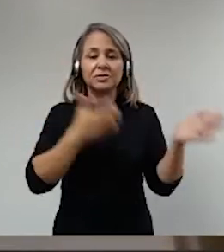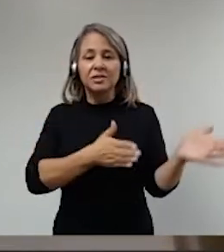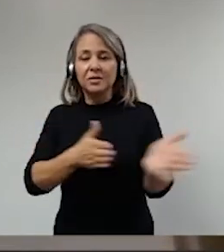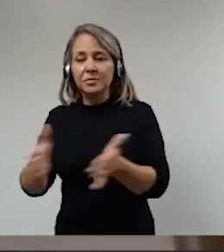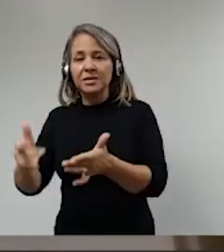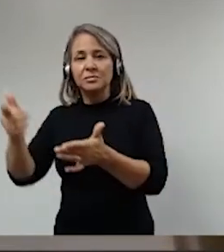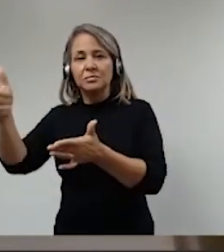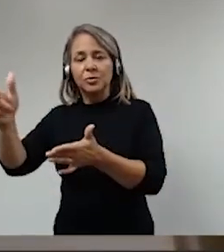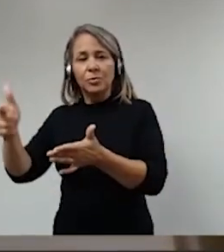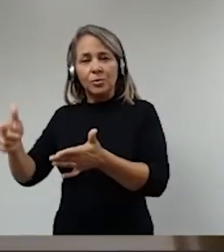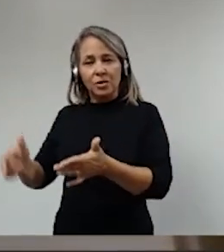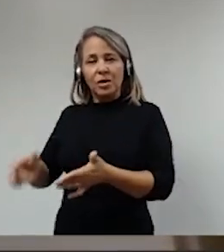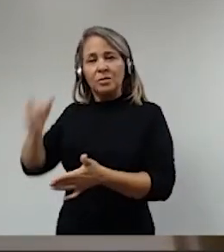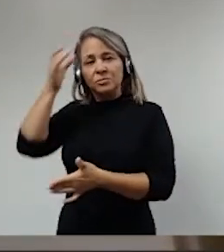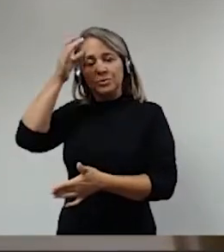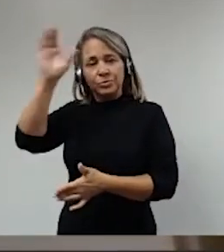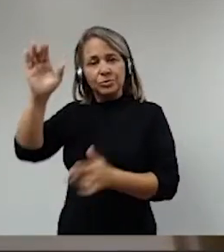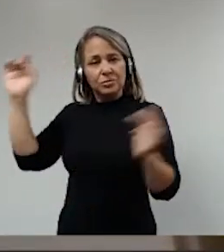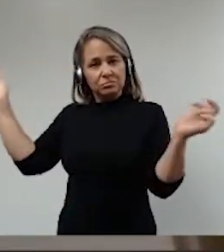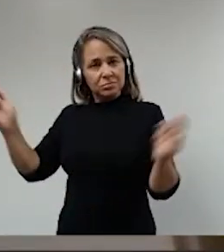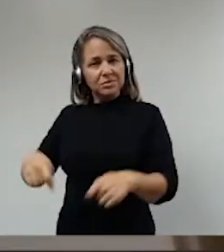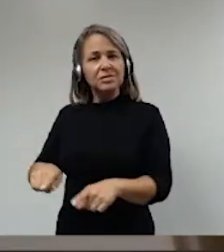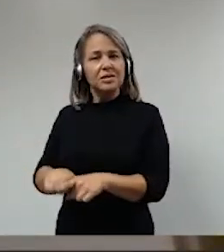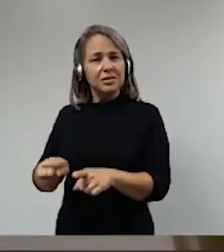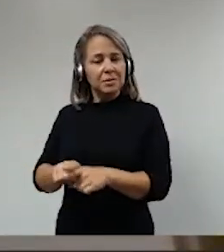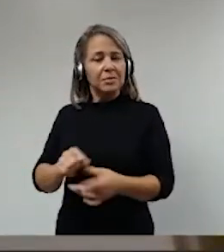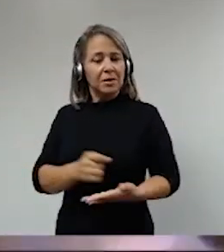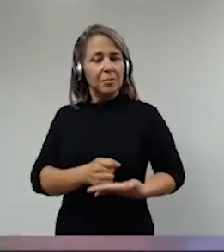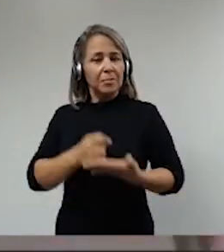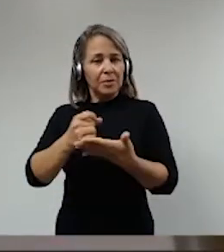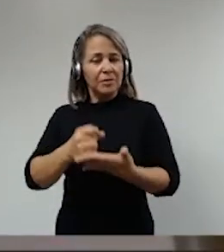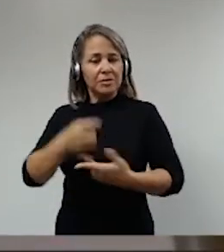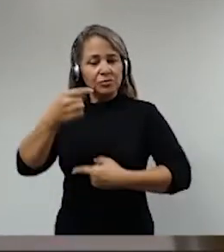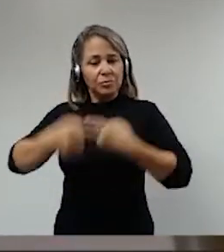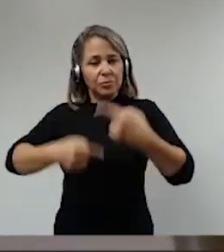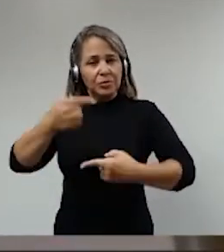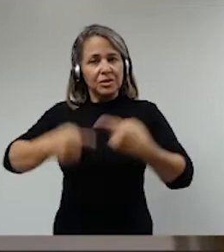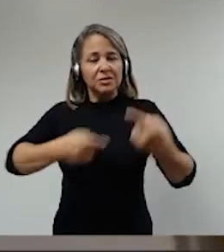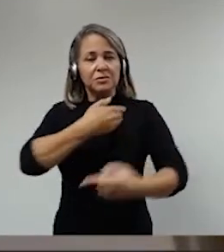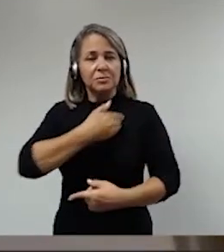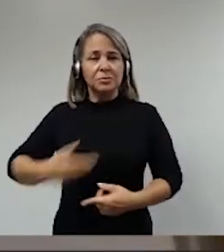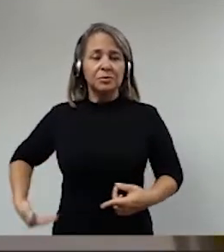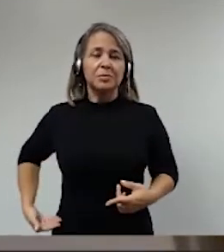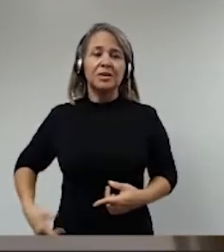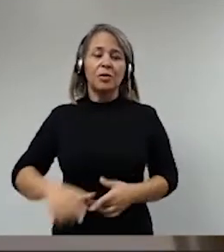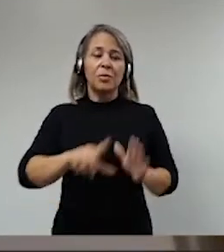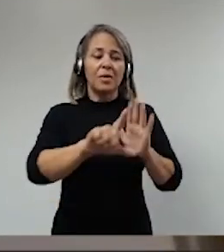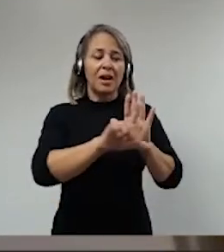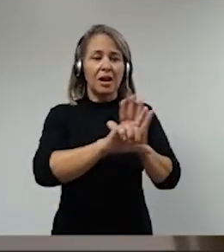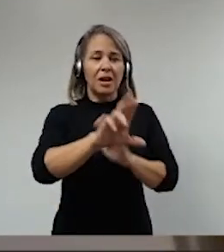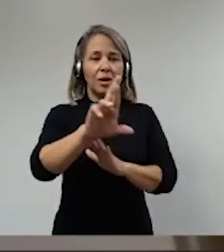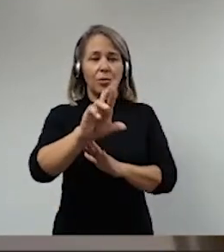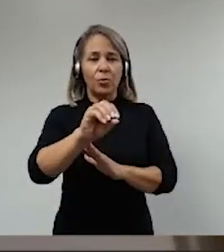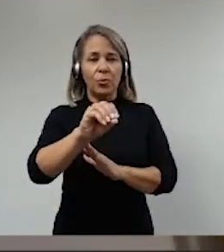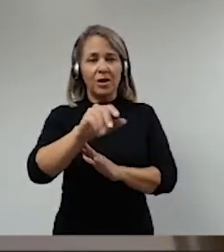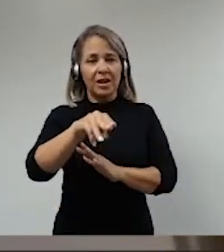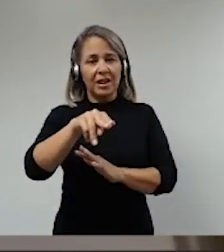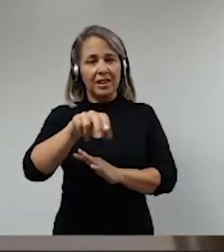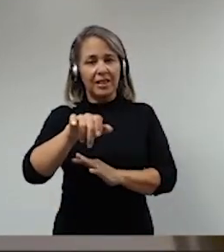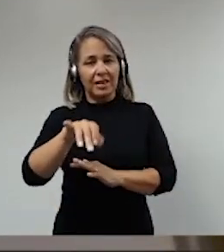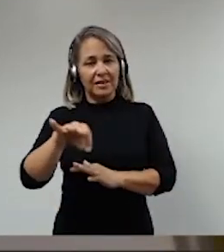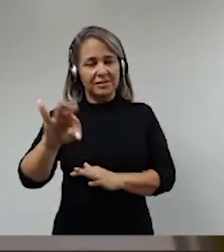setores de cultura que também são suportados por políticas públicas como a Lei Rouanet ou outras políticas, o próprio Fundo Nacional de Cultura e